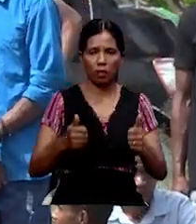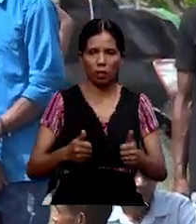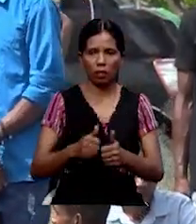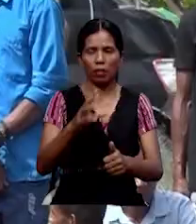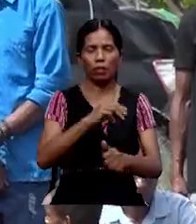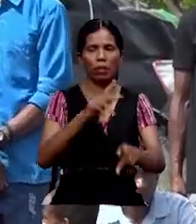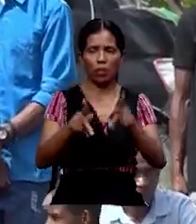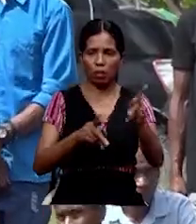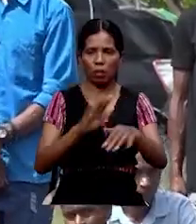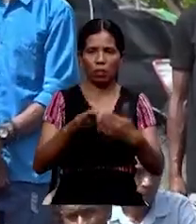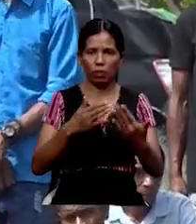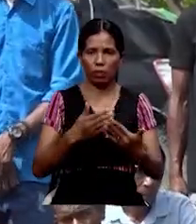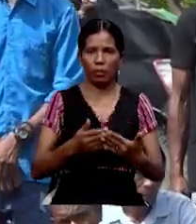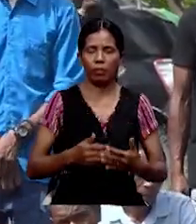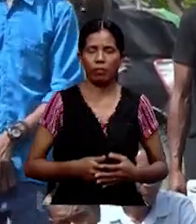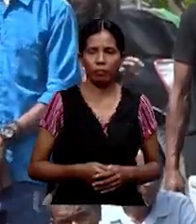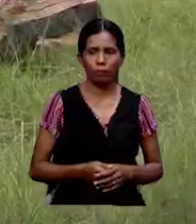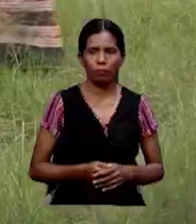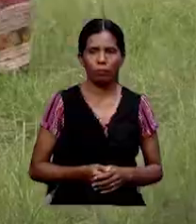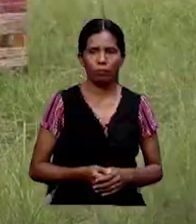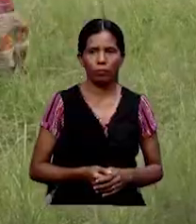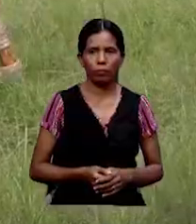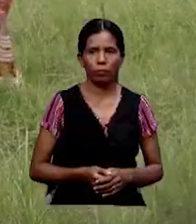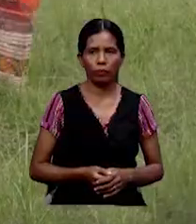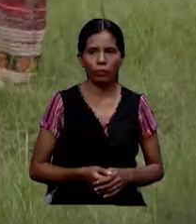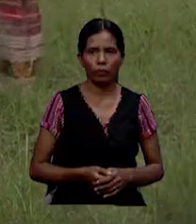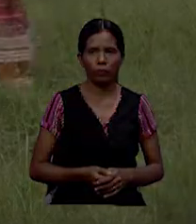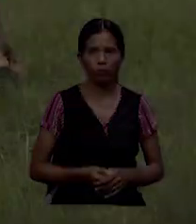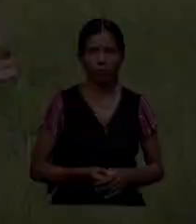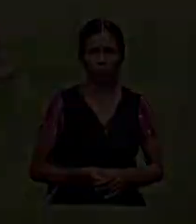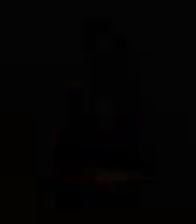local no comunidade sira. Moisés Almeida, Justino Mandala, Ziemen.